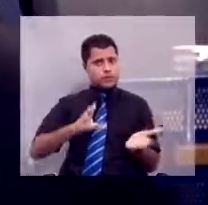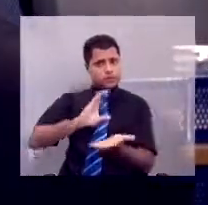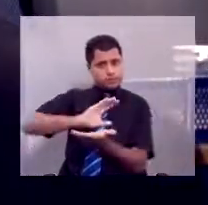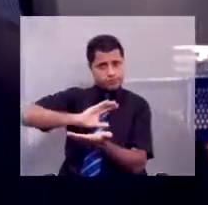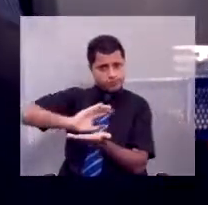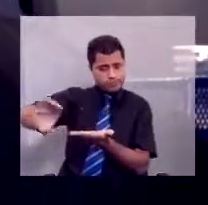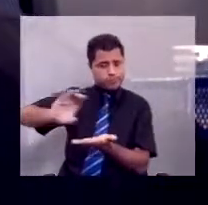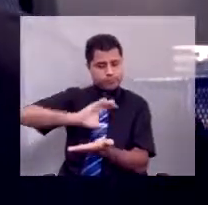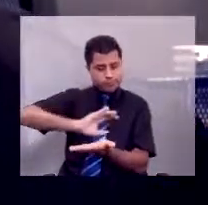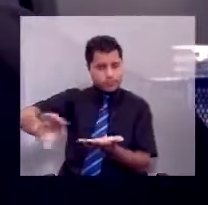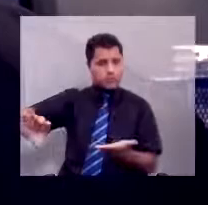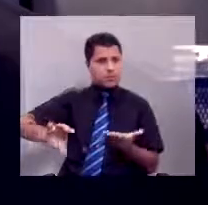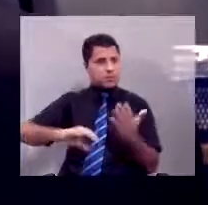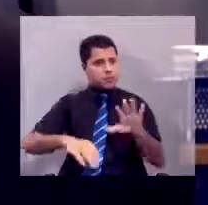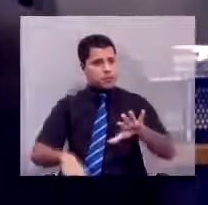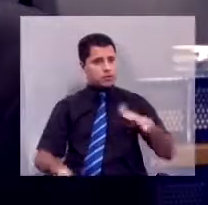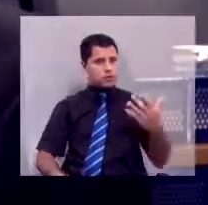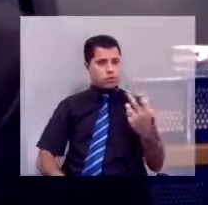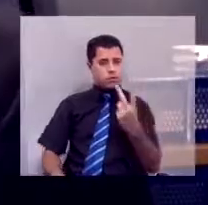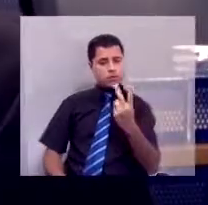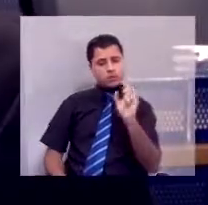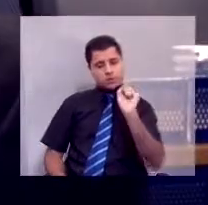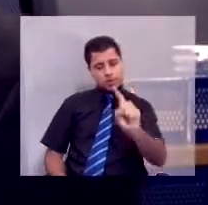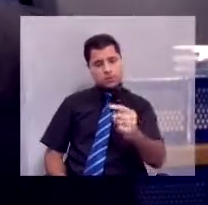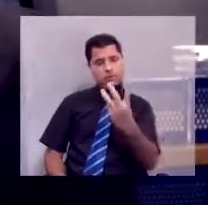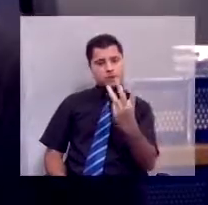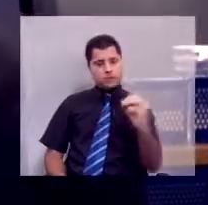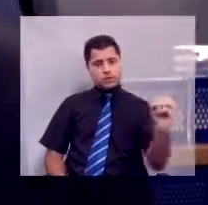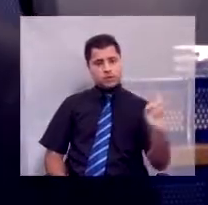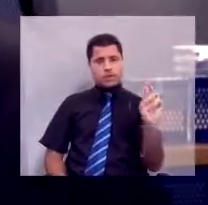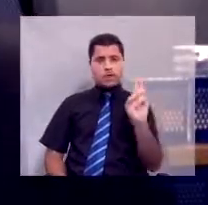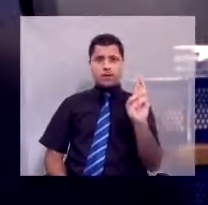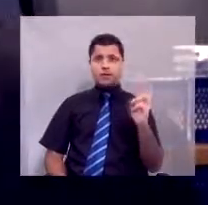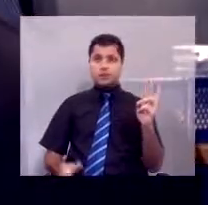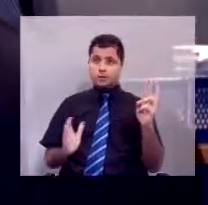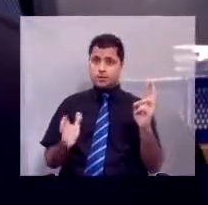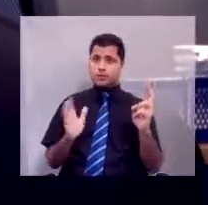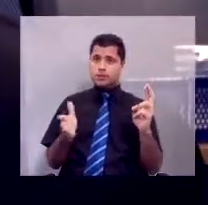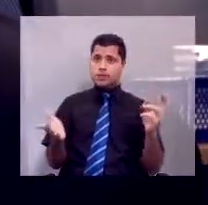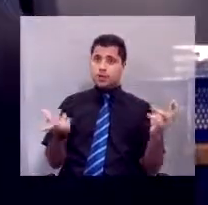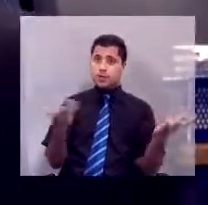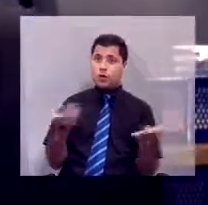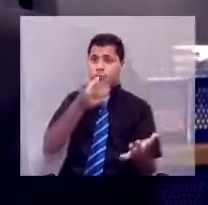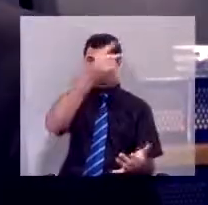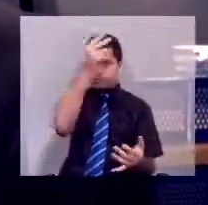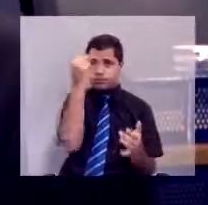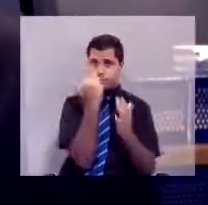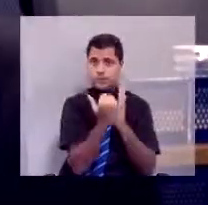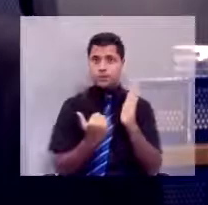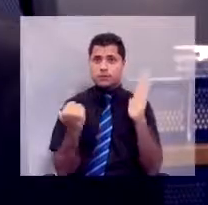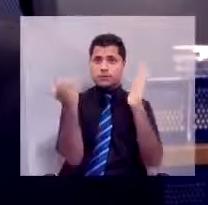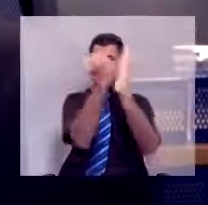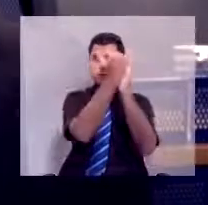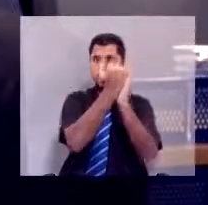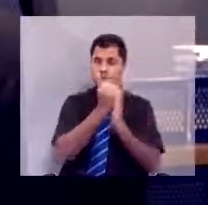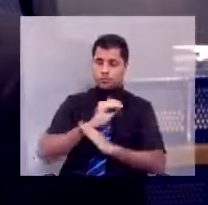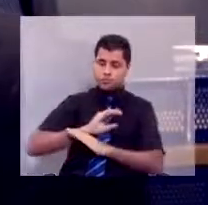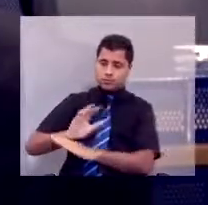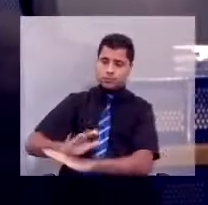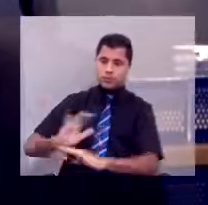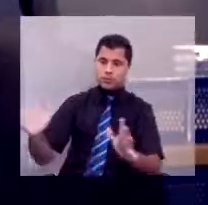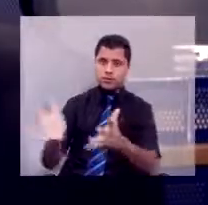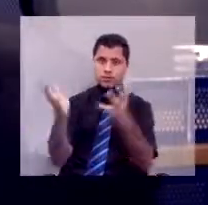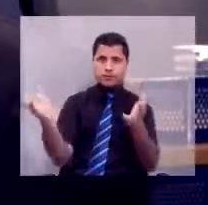aproximadamente R$ 2.300. Então é mais um auxílio que a prefeitura, é uma contrapartida da prefeitura para incentivar esses novos médicos.